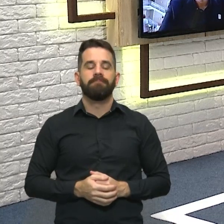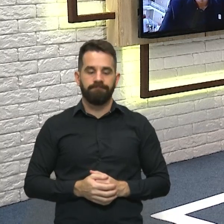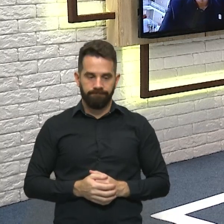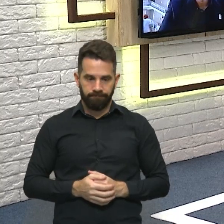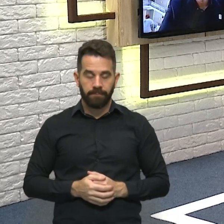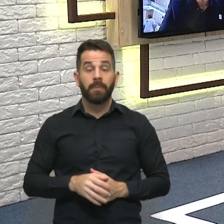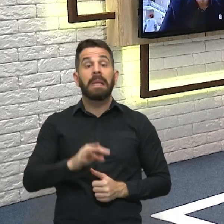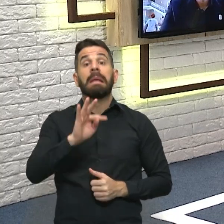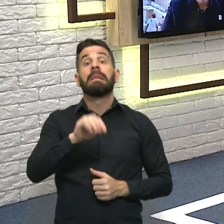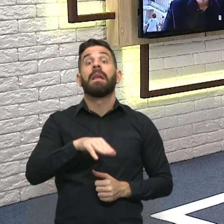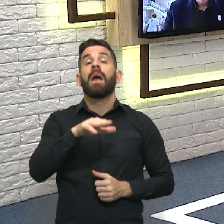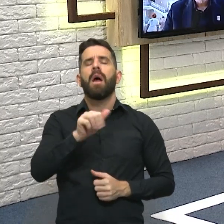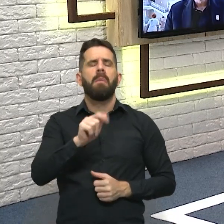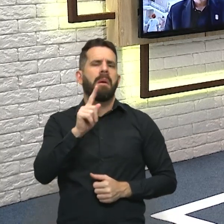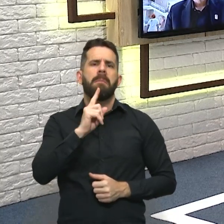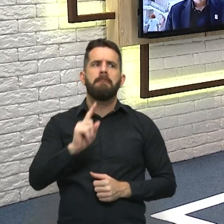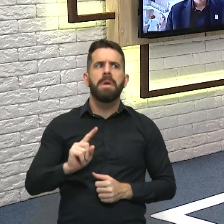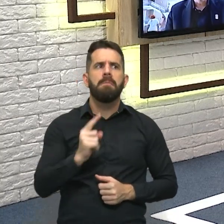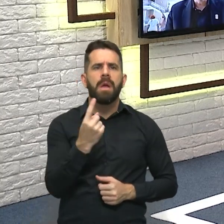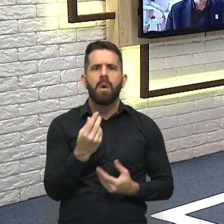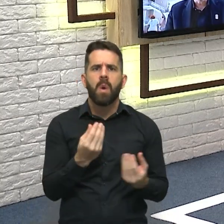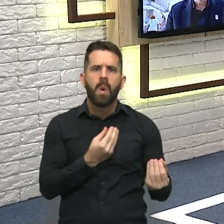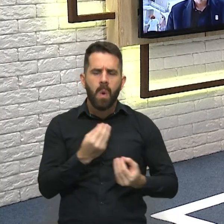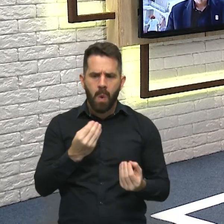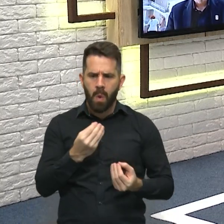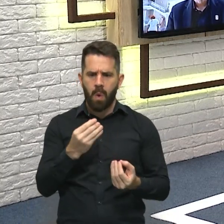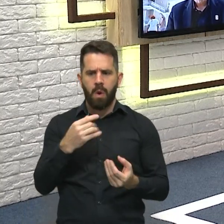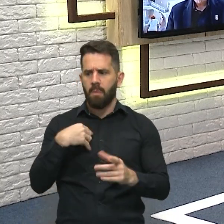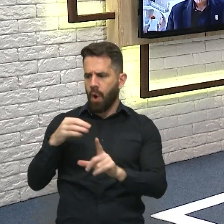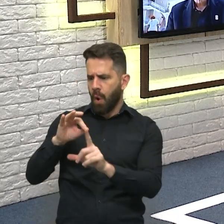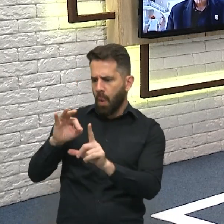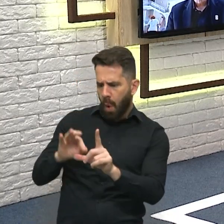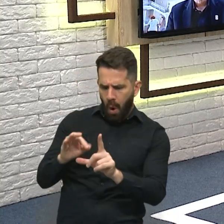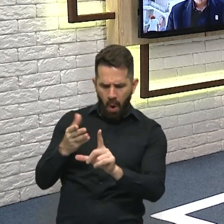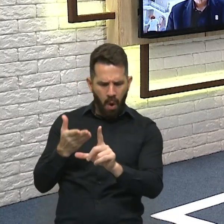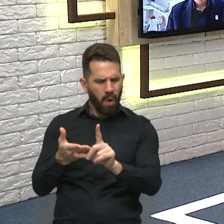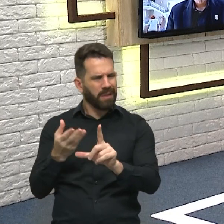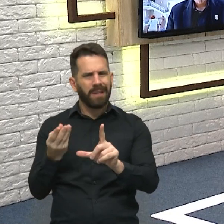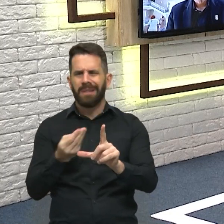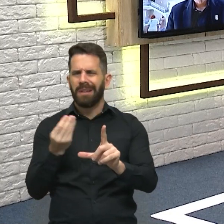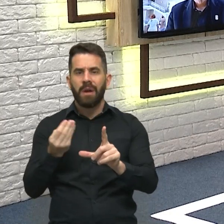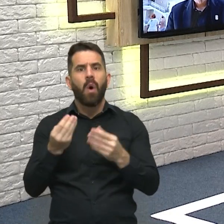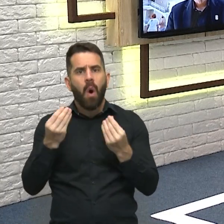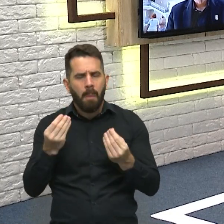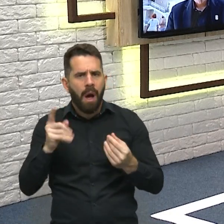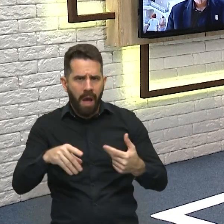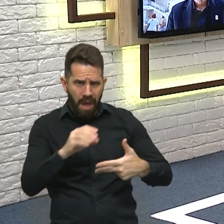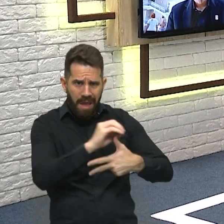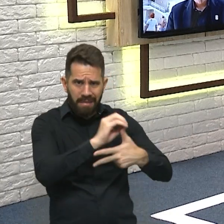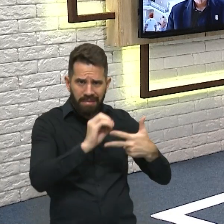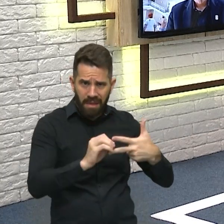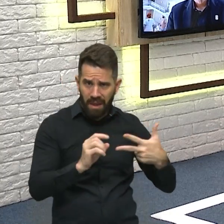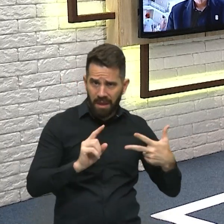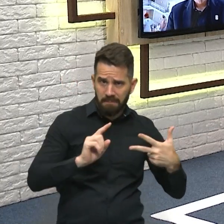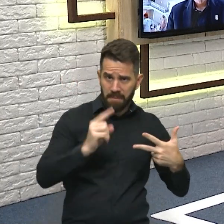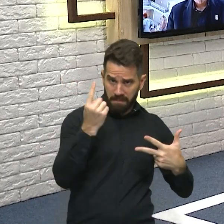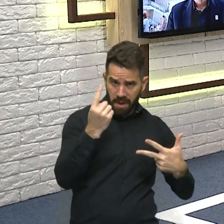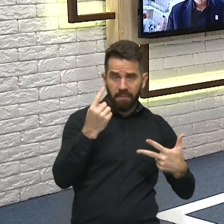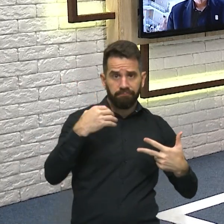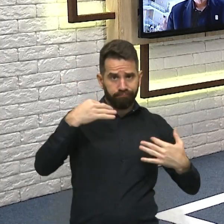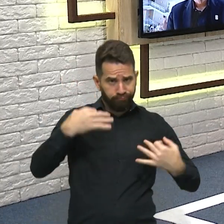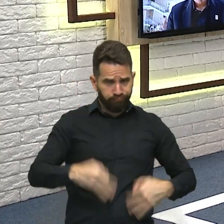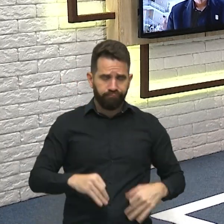realmente para essa entrada do aluno cotista ou do não cotista é por meio do Enem. Essa prova que é um processo